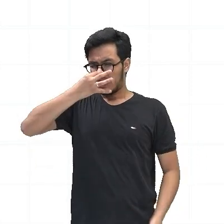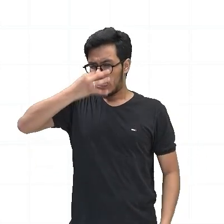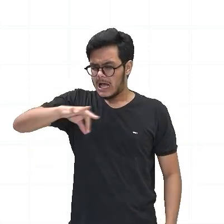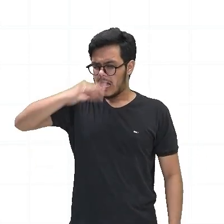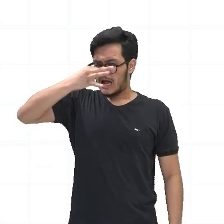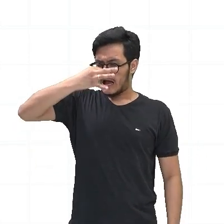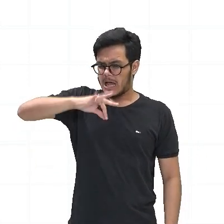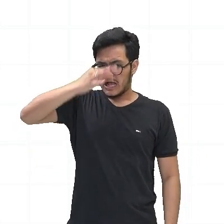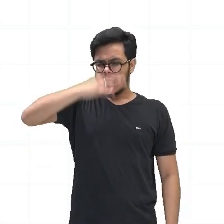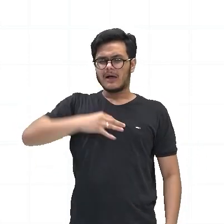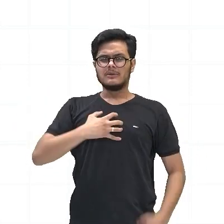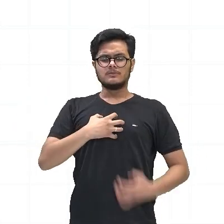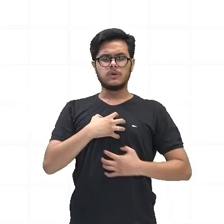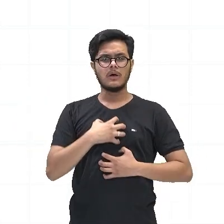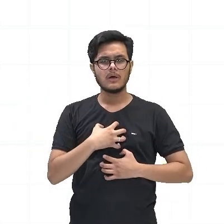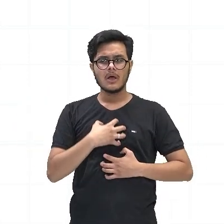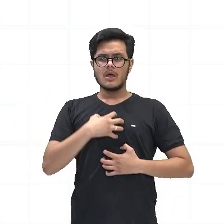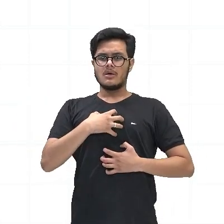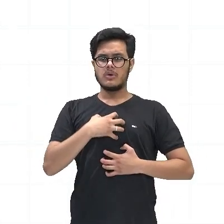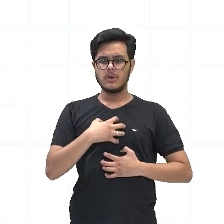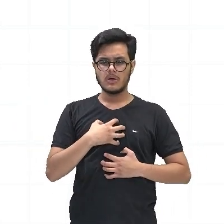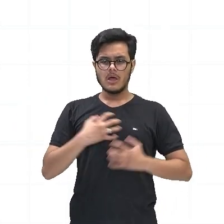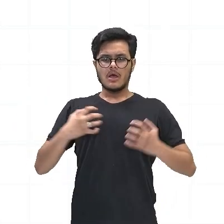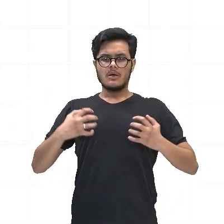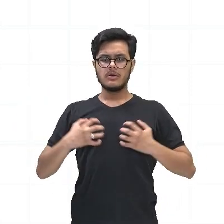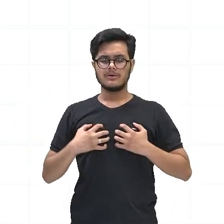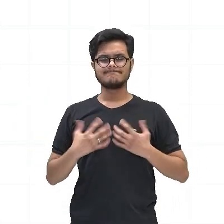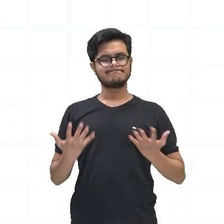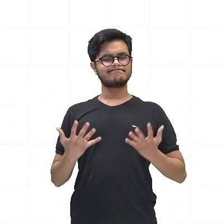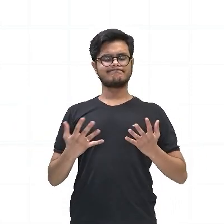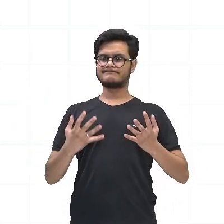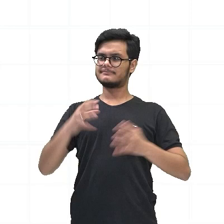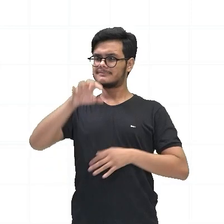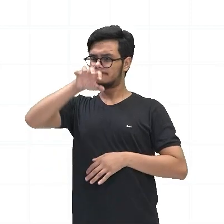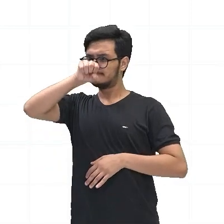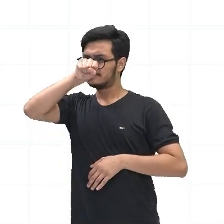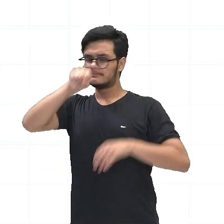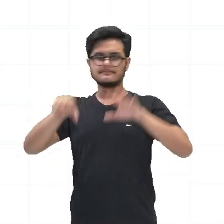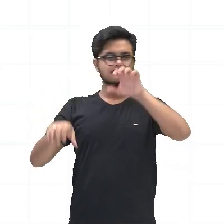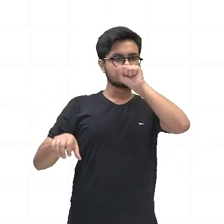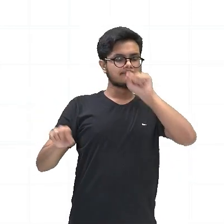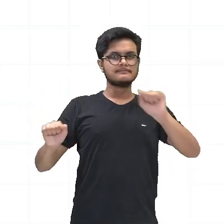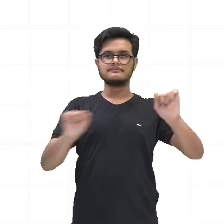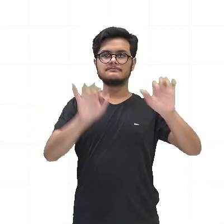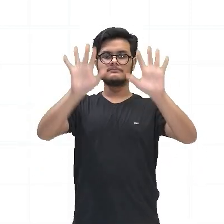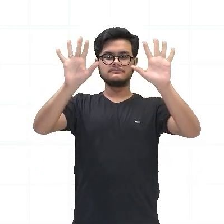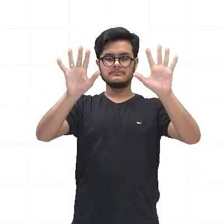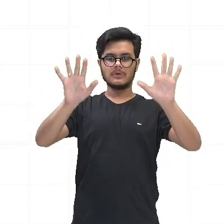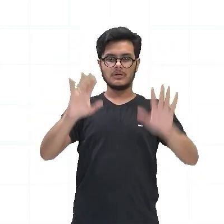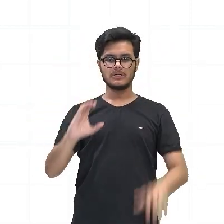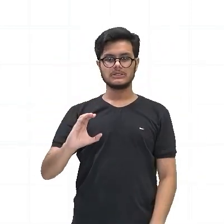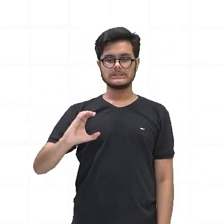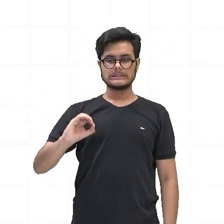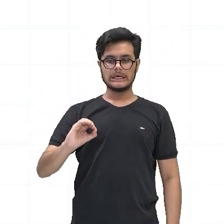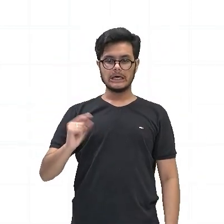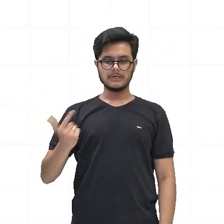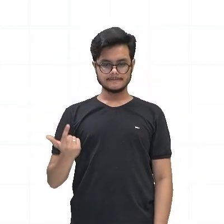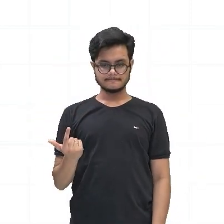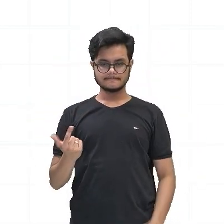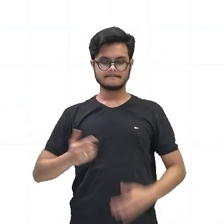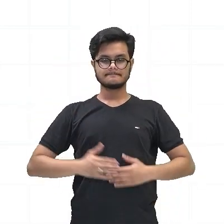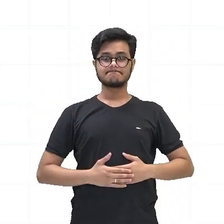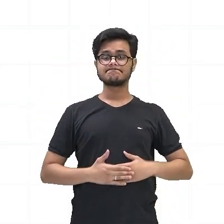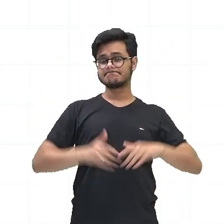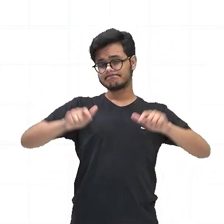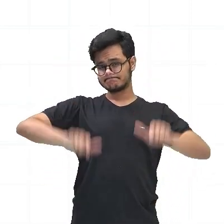alérgicas, bronquite, asma, tudo isso causado pelos gases liberados aí, por exemplo, o gás carbônico. E o meio